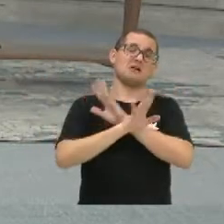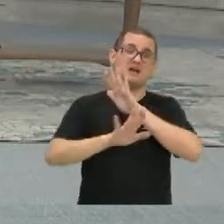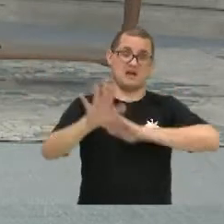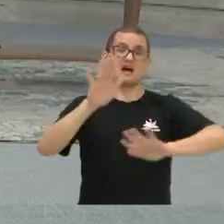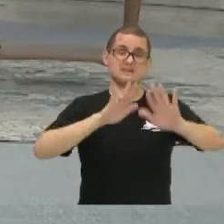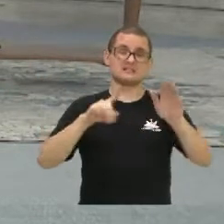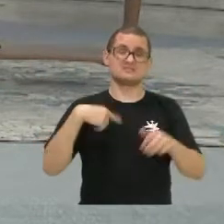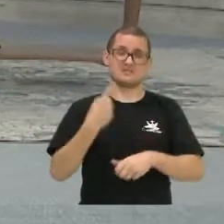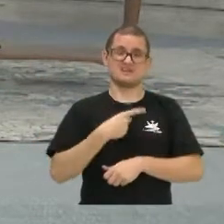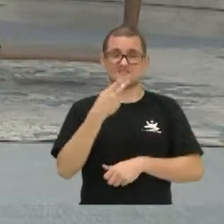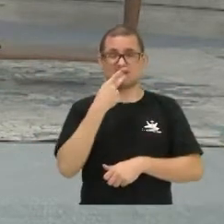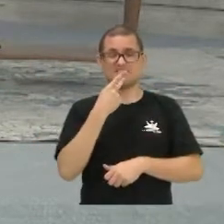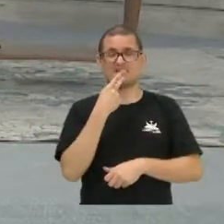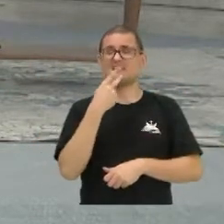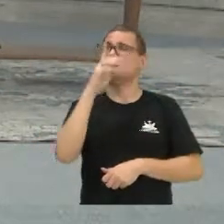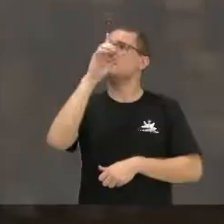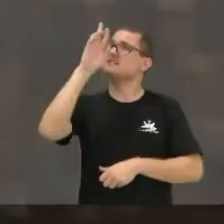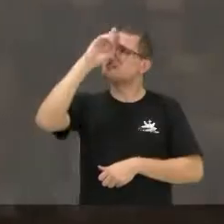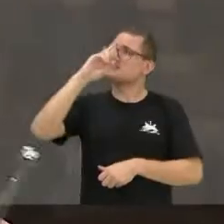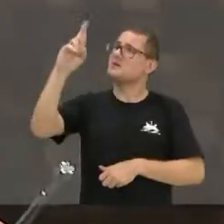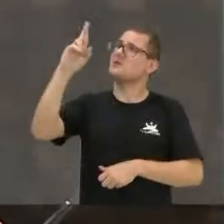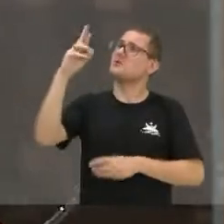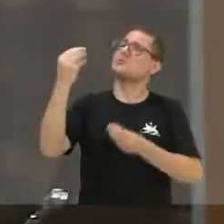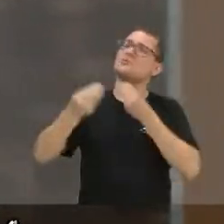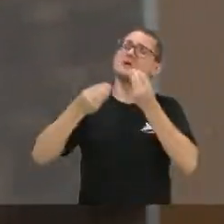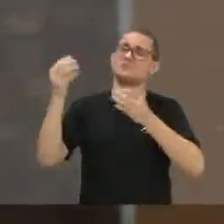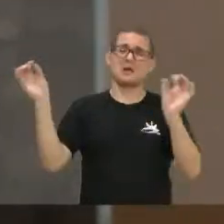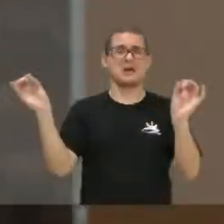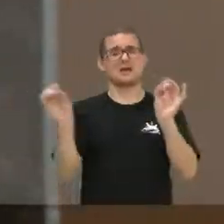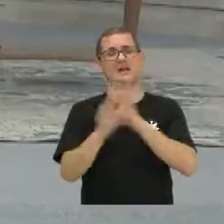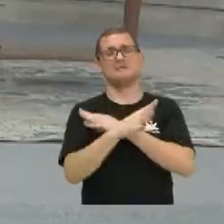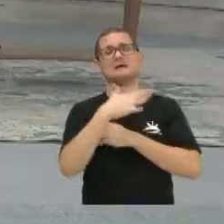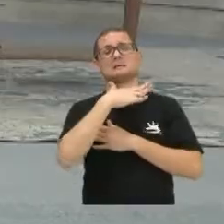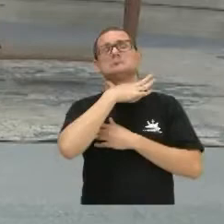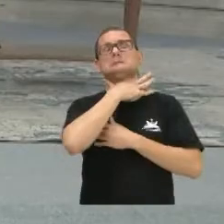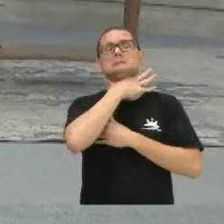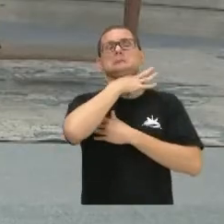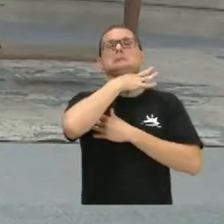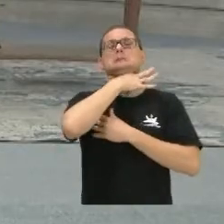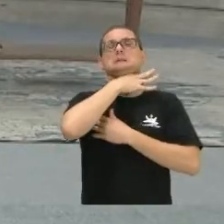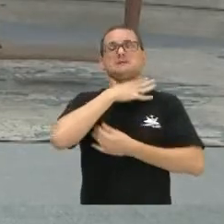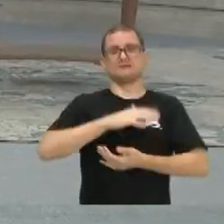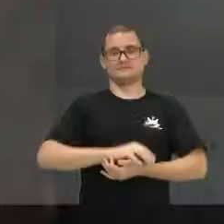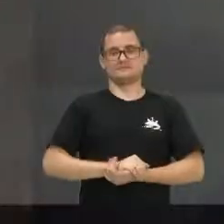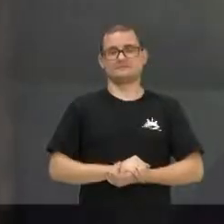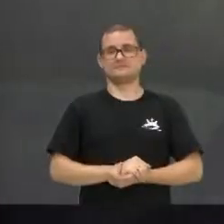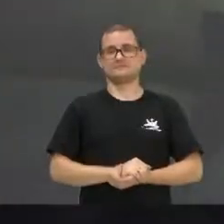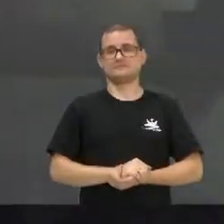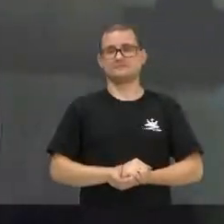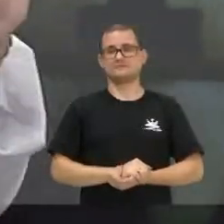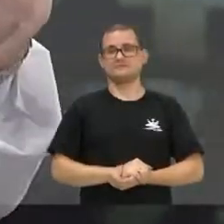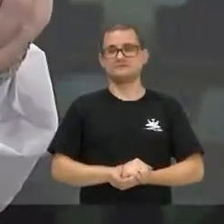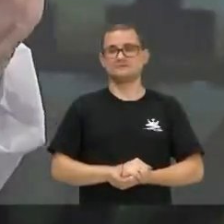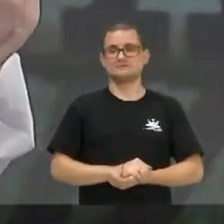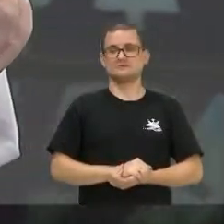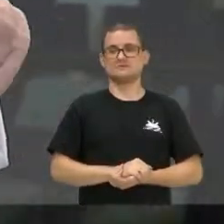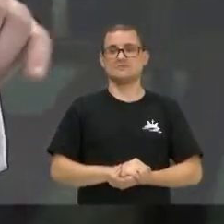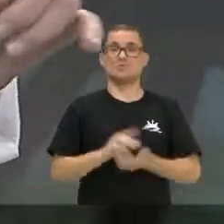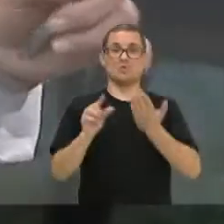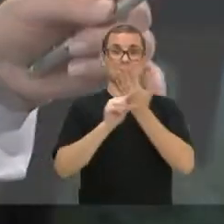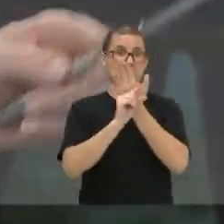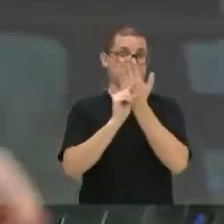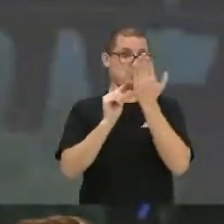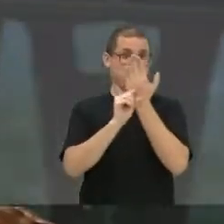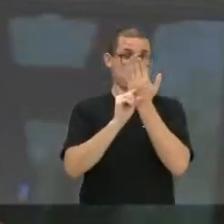que às vezes dizemos quando vai terminar esta crise e o autor